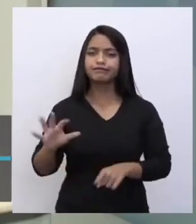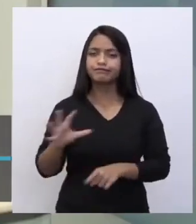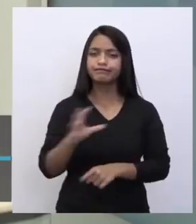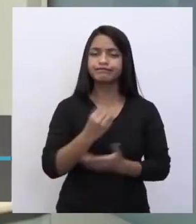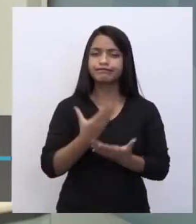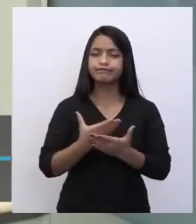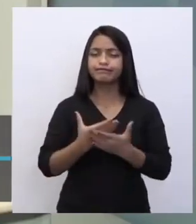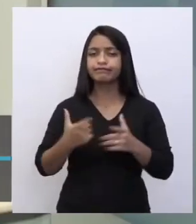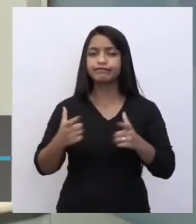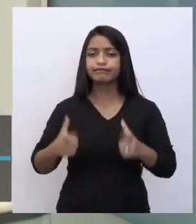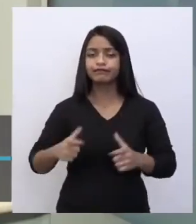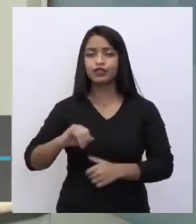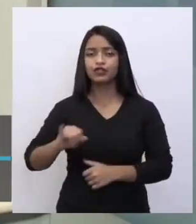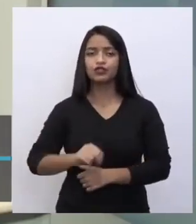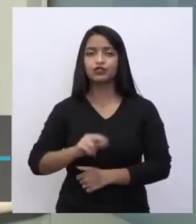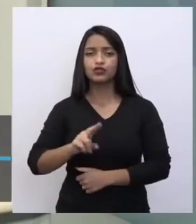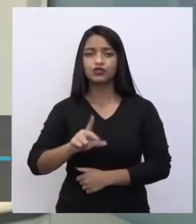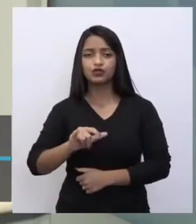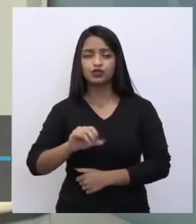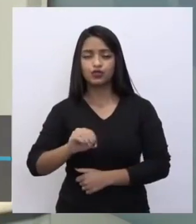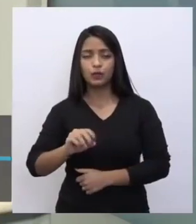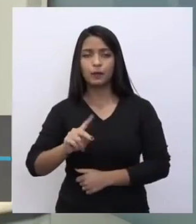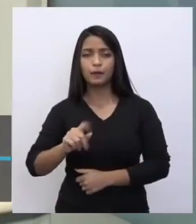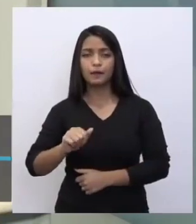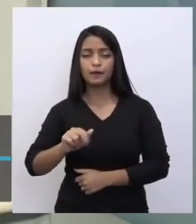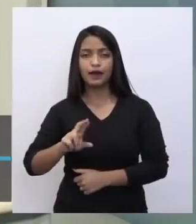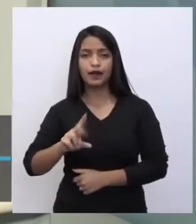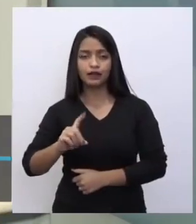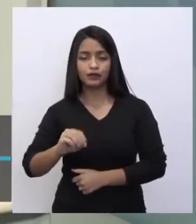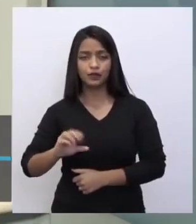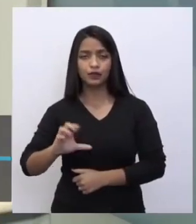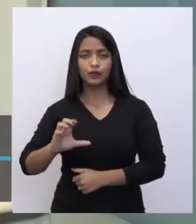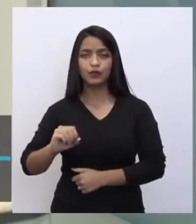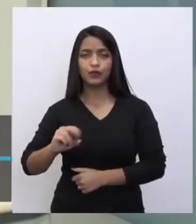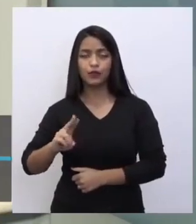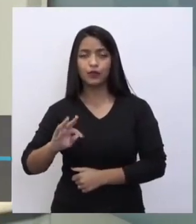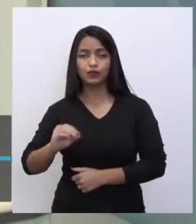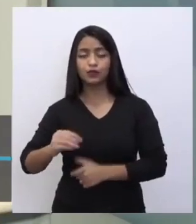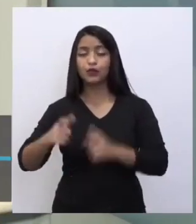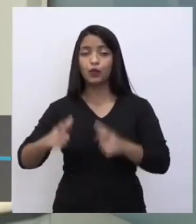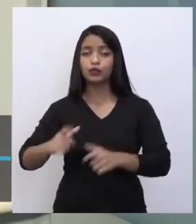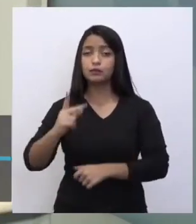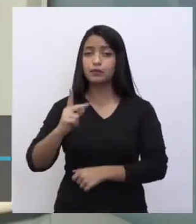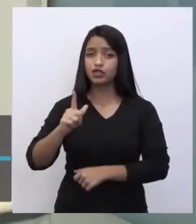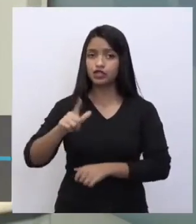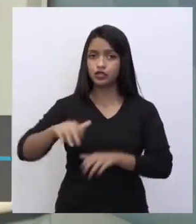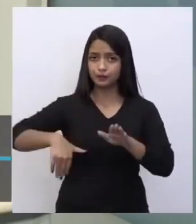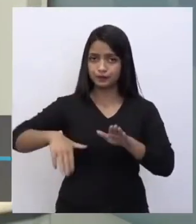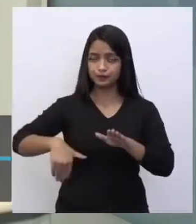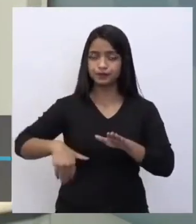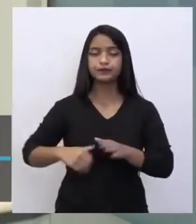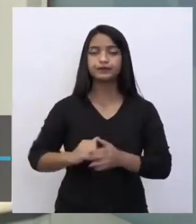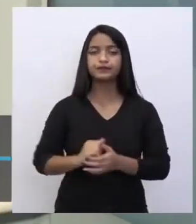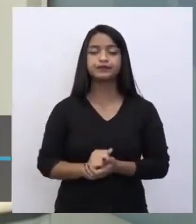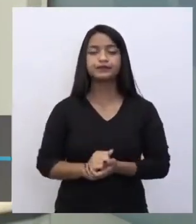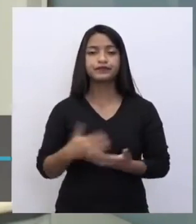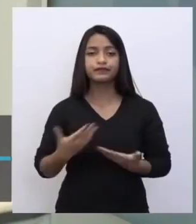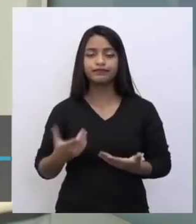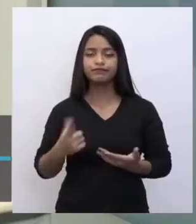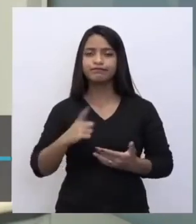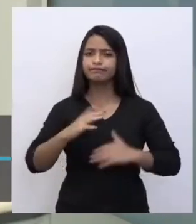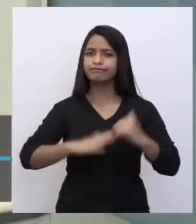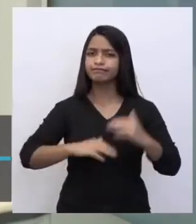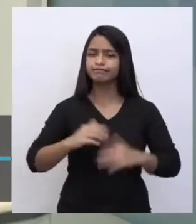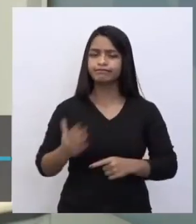Júlio Pardo Couto, da Praia Grande. E aí, como dois destaques de ações, professoras, professora, a